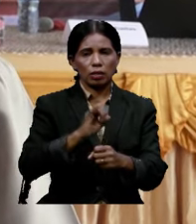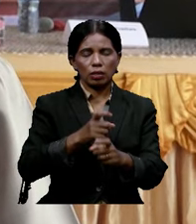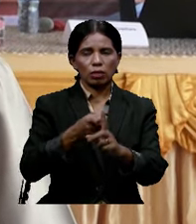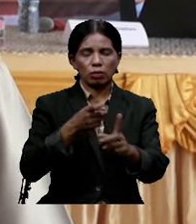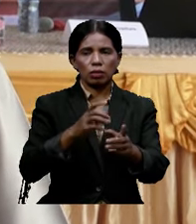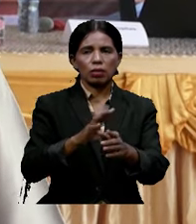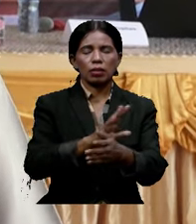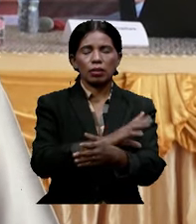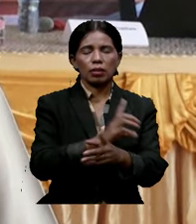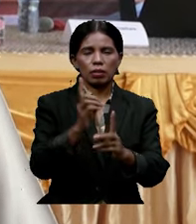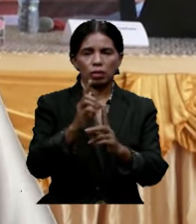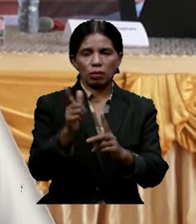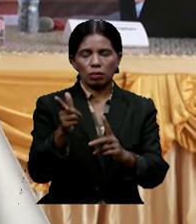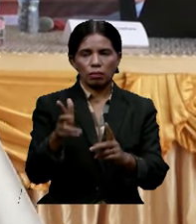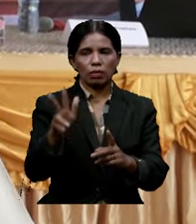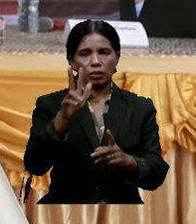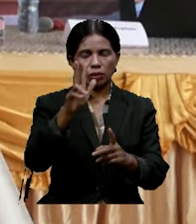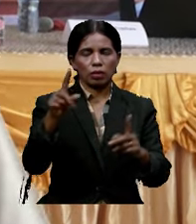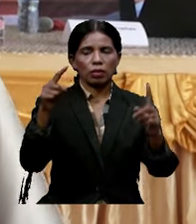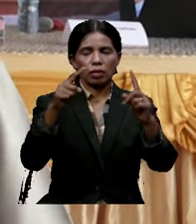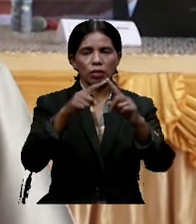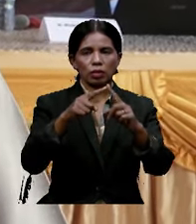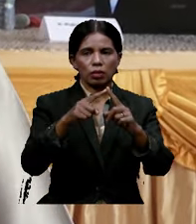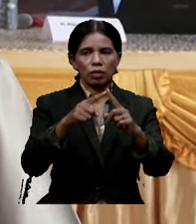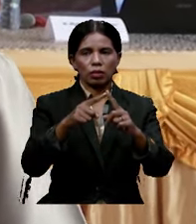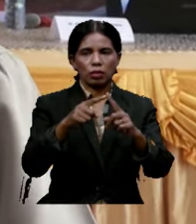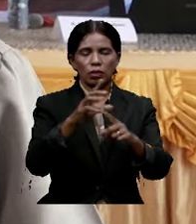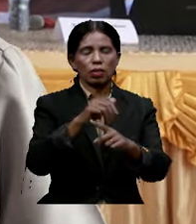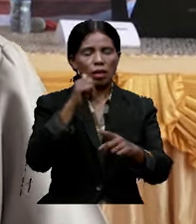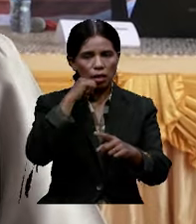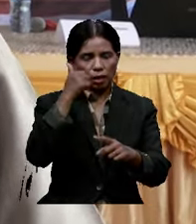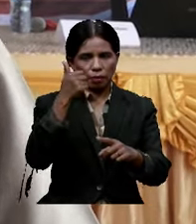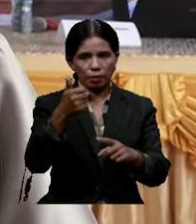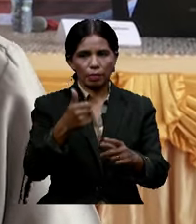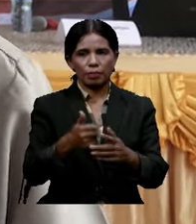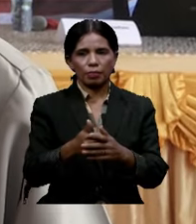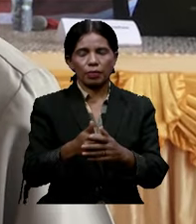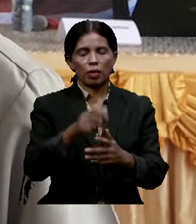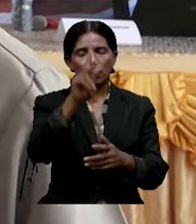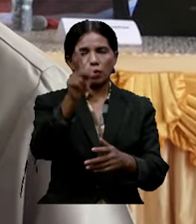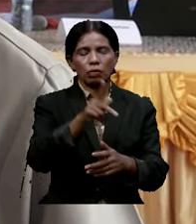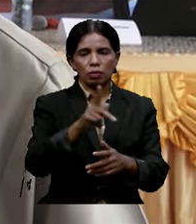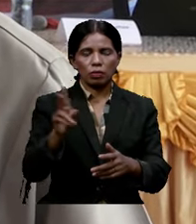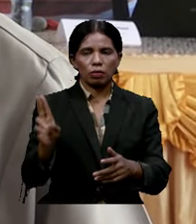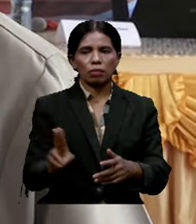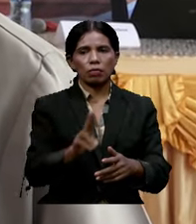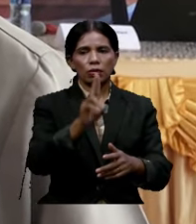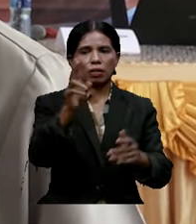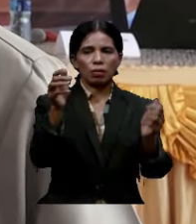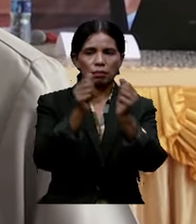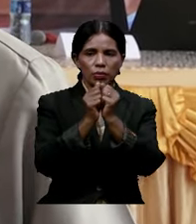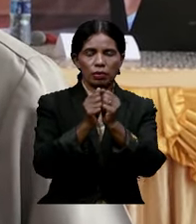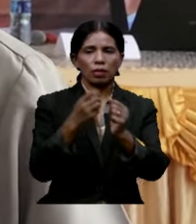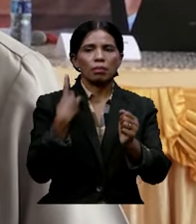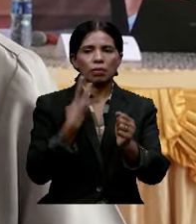Ramos 2023, to Domingo de Ramos aba né cruz universitária a neve hamalu kamoto go